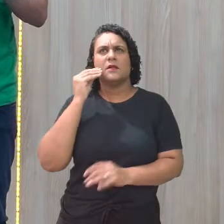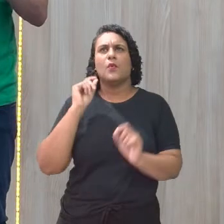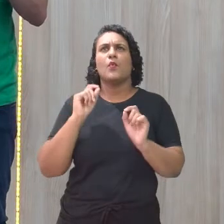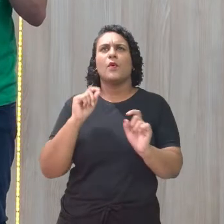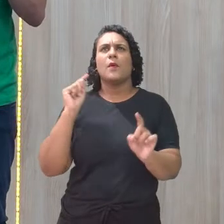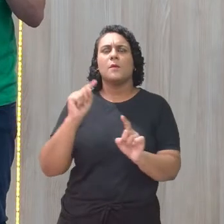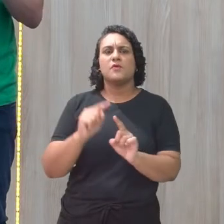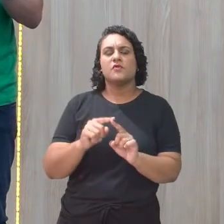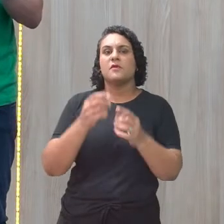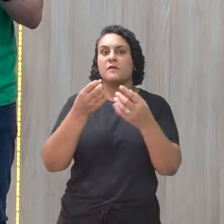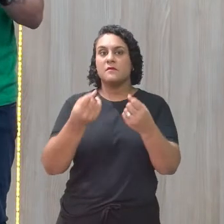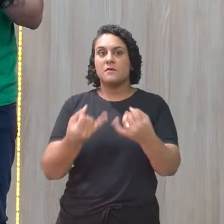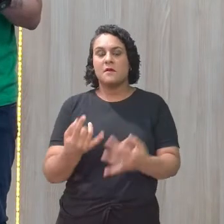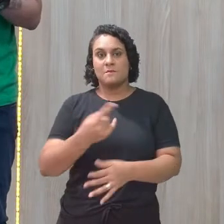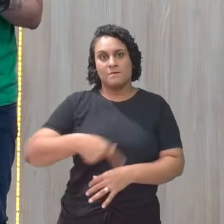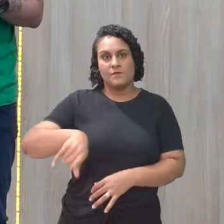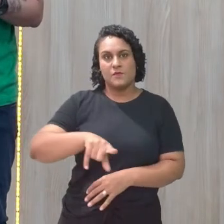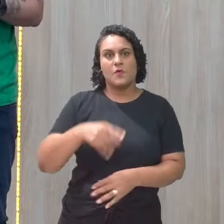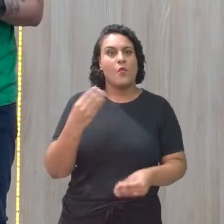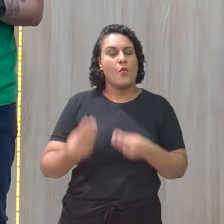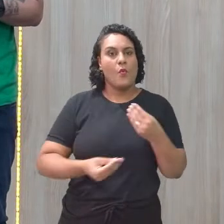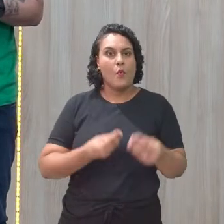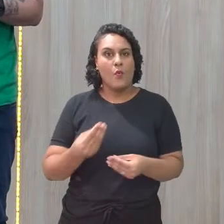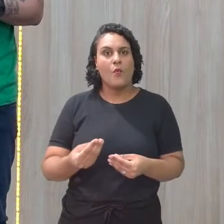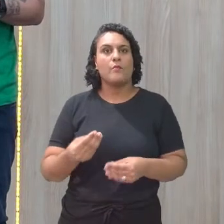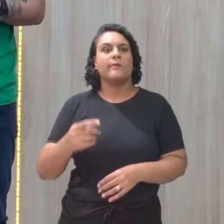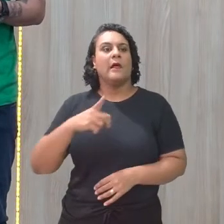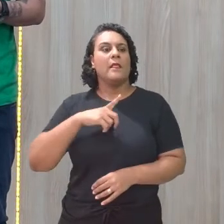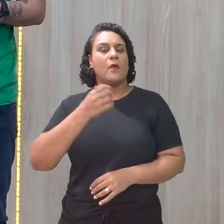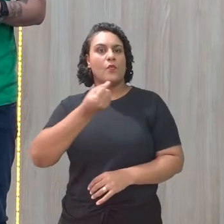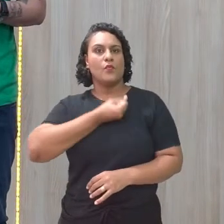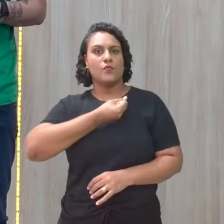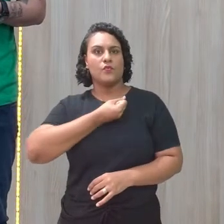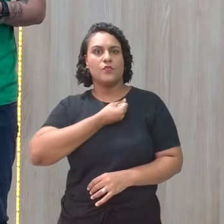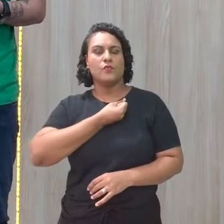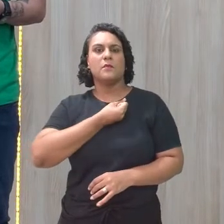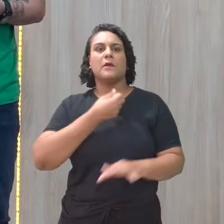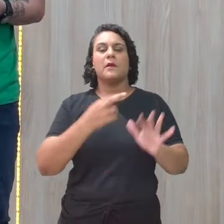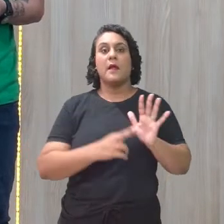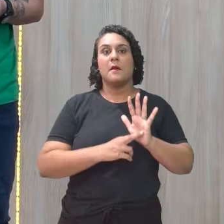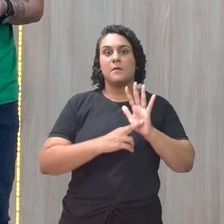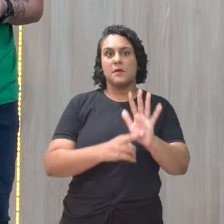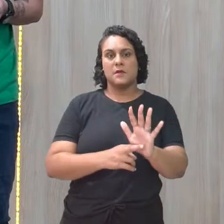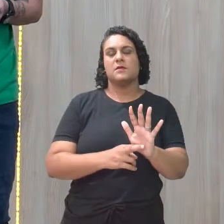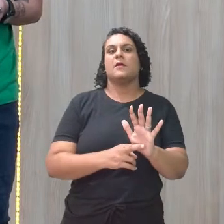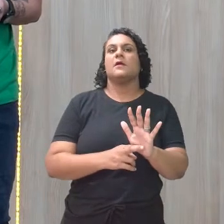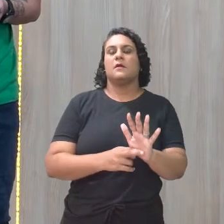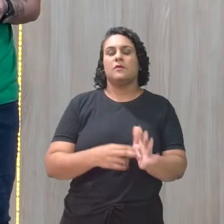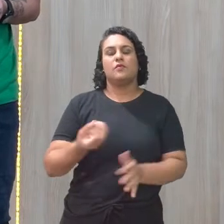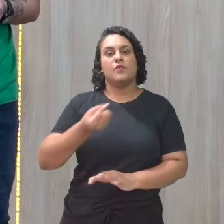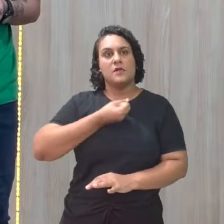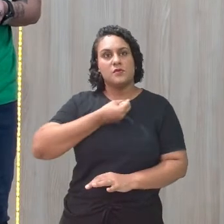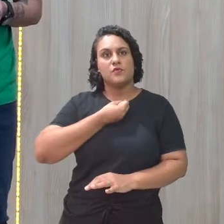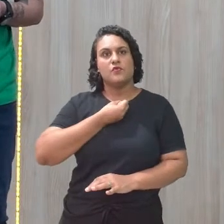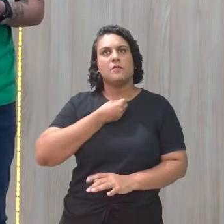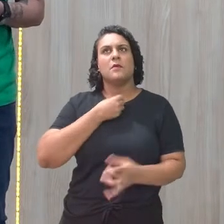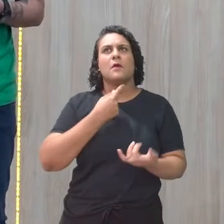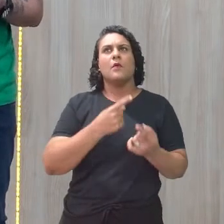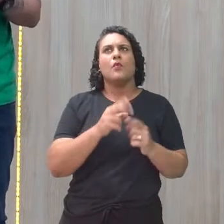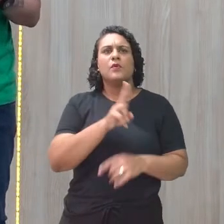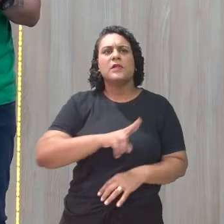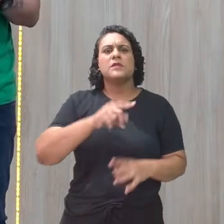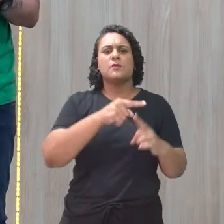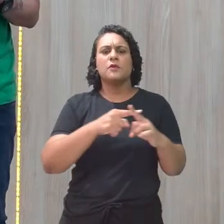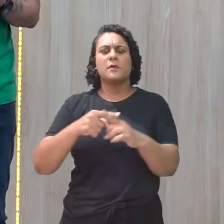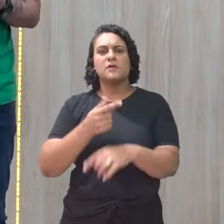hoje é explicar para vocês como é que eu pego um número e escrevo esse número como uma multiplicação de outros,